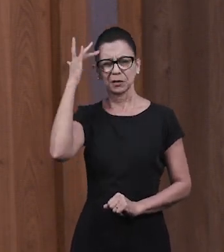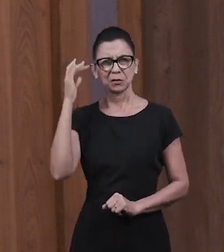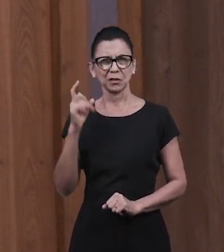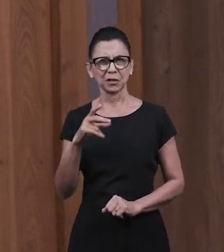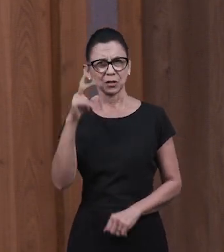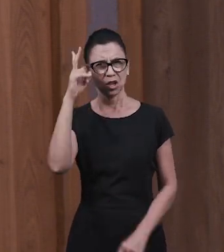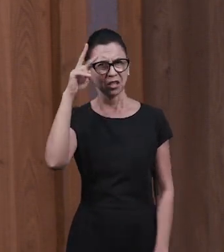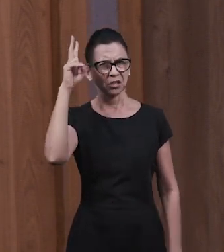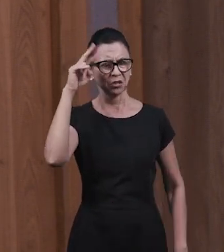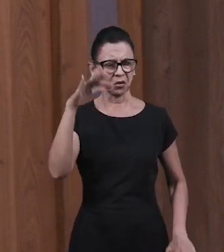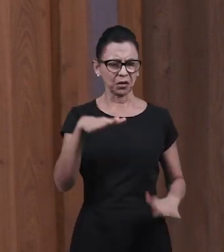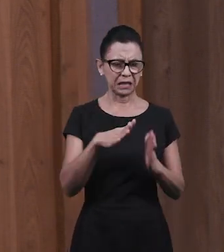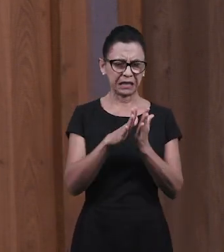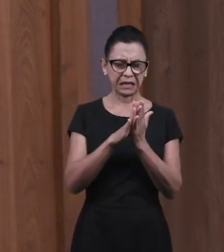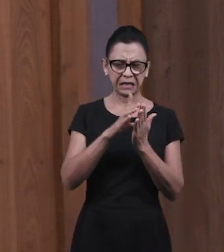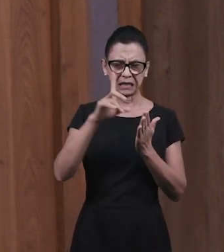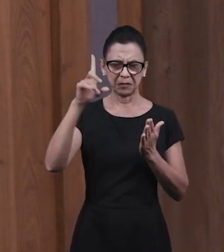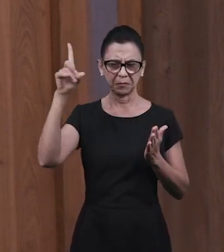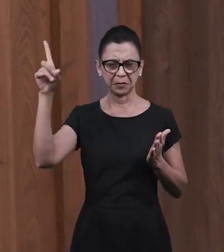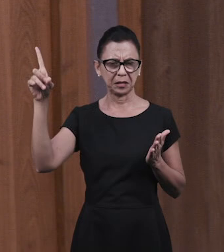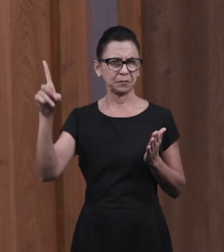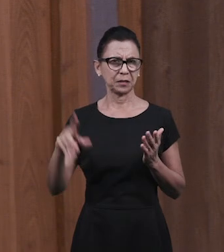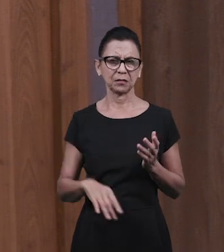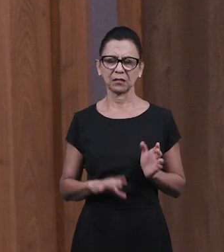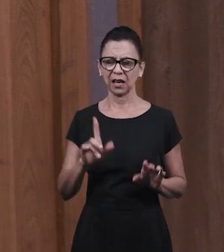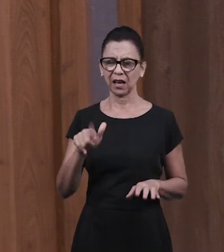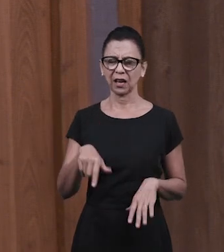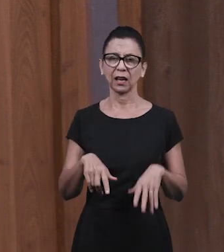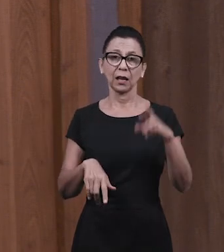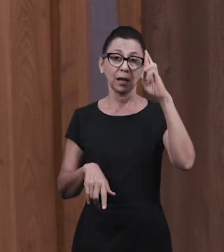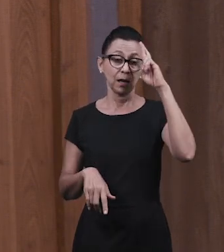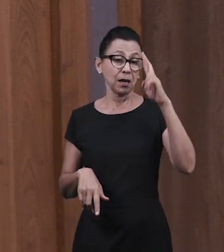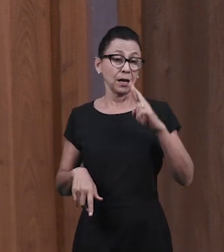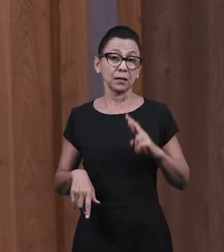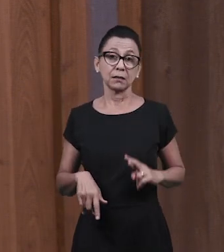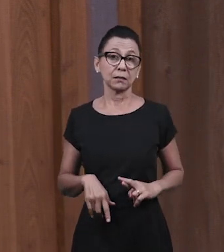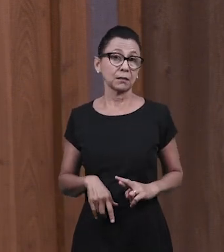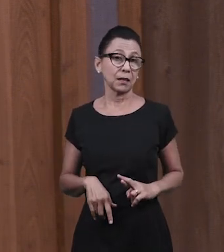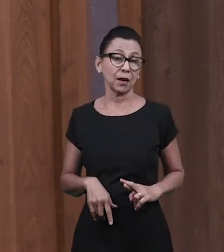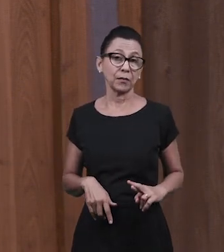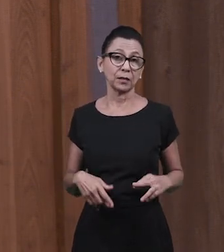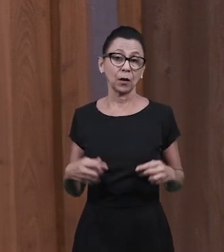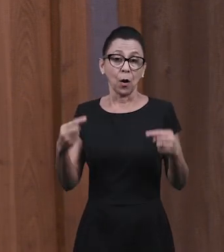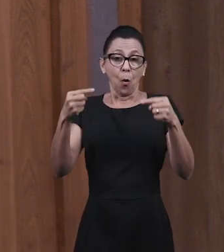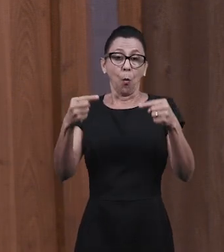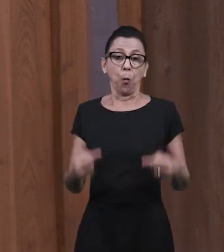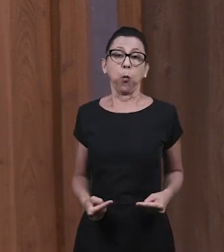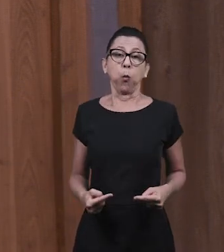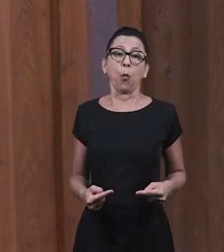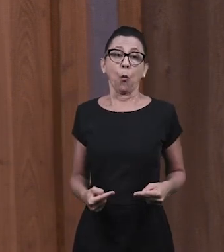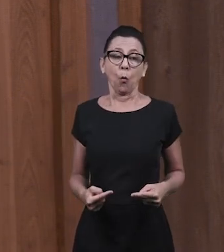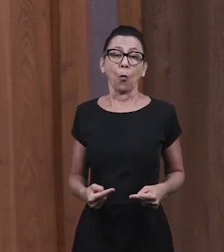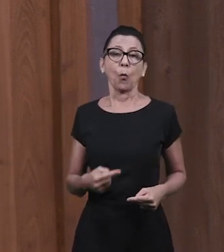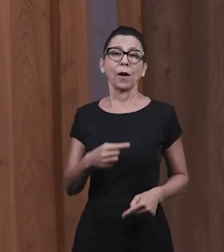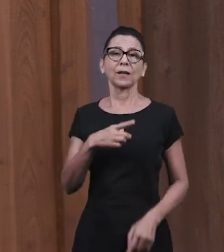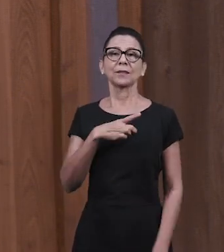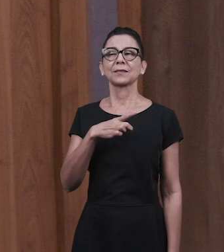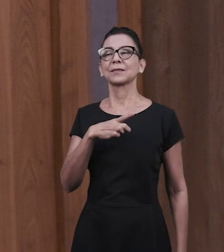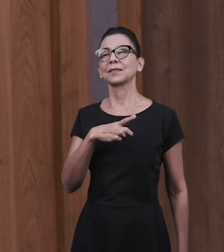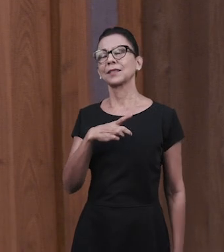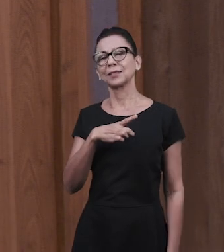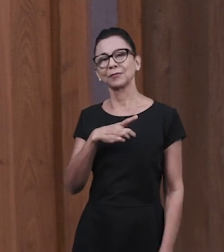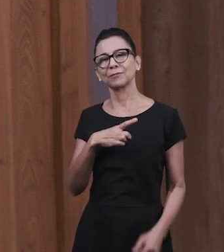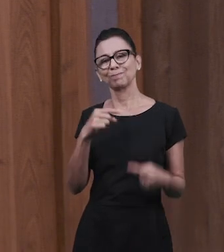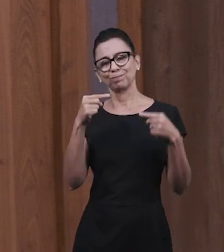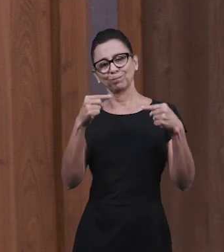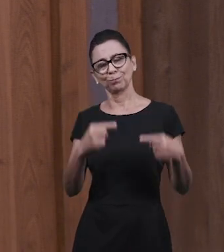na letra e interpretam a palavra na razão e, portanto, encontram oposição, né? Isso é uma